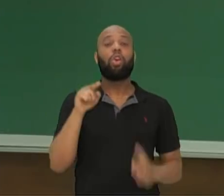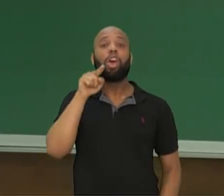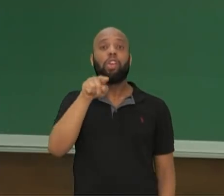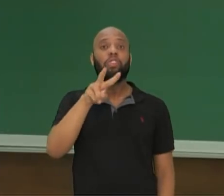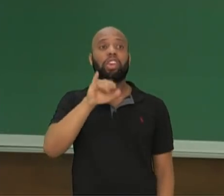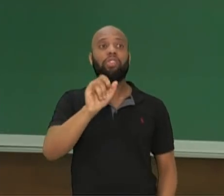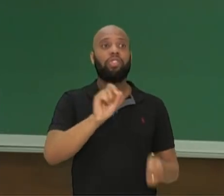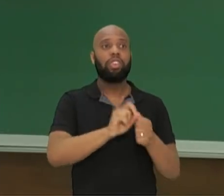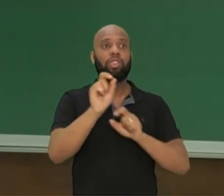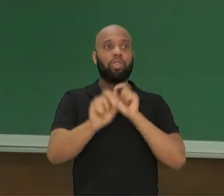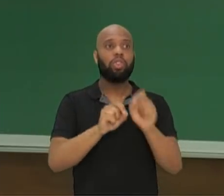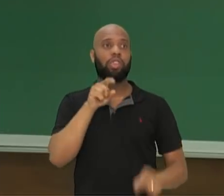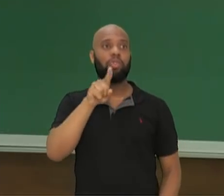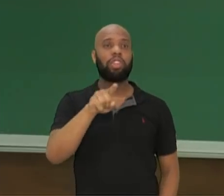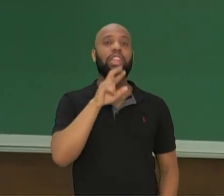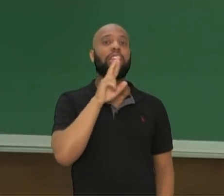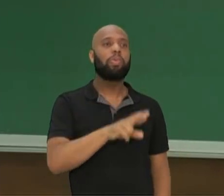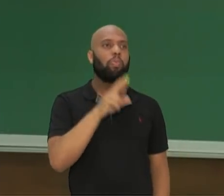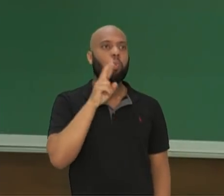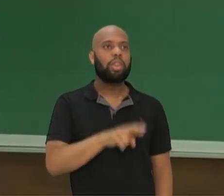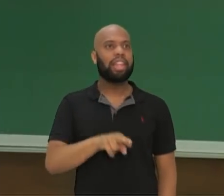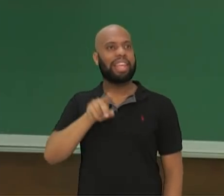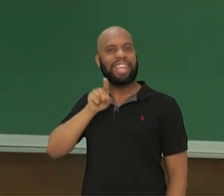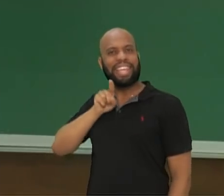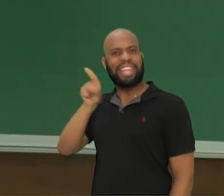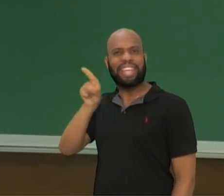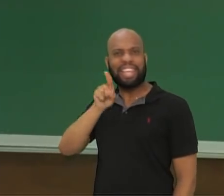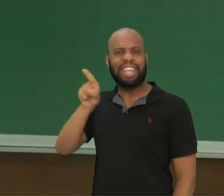irão responder essa questão.